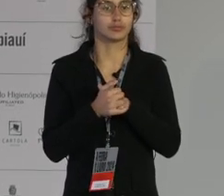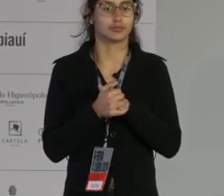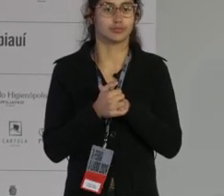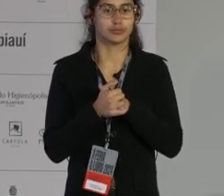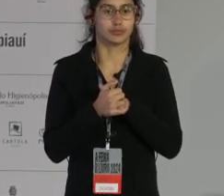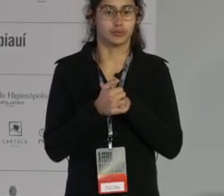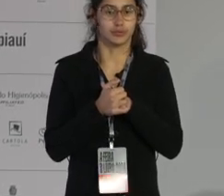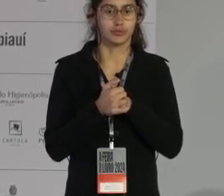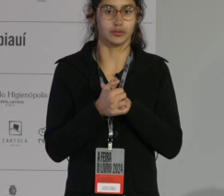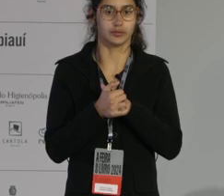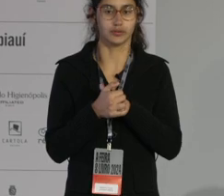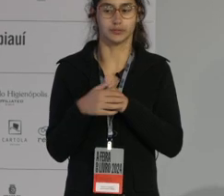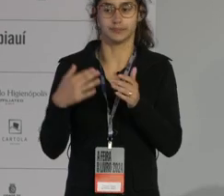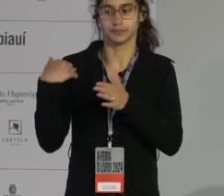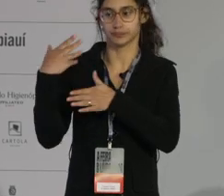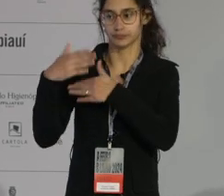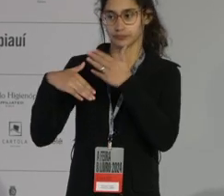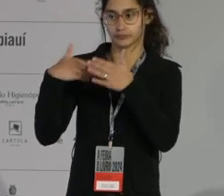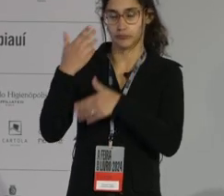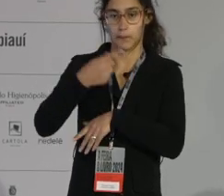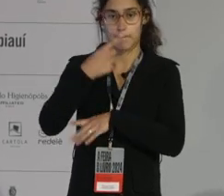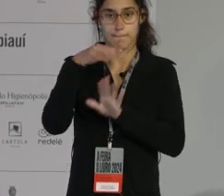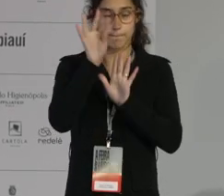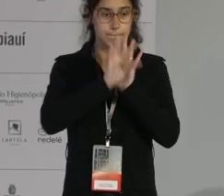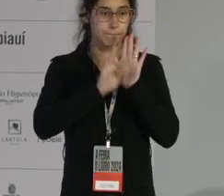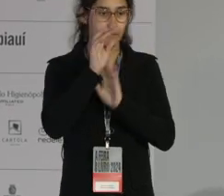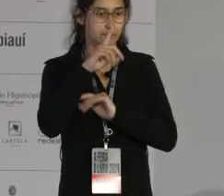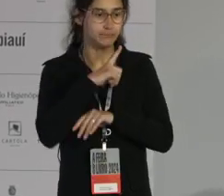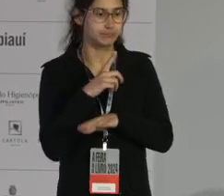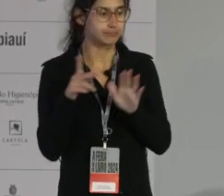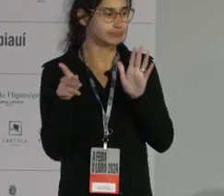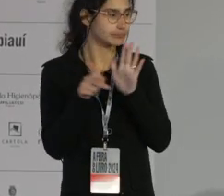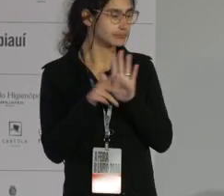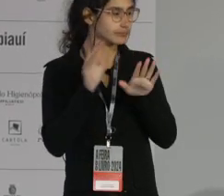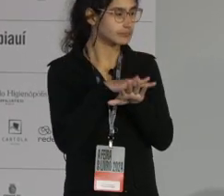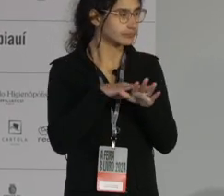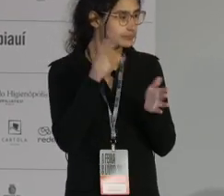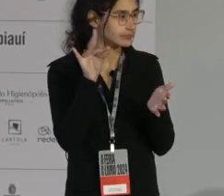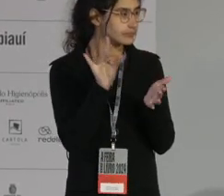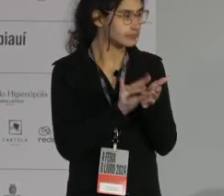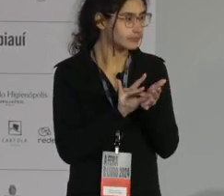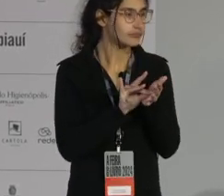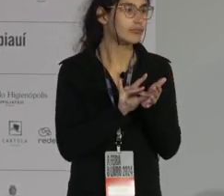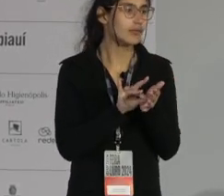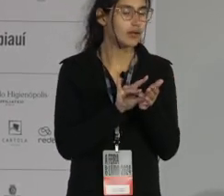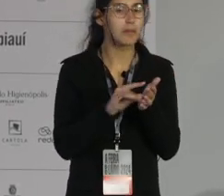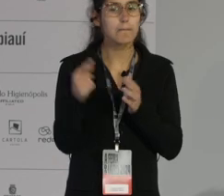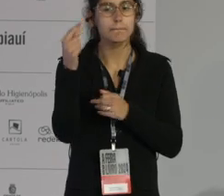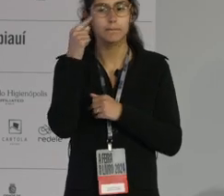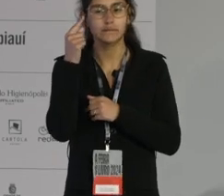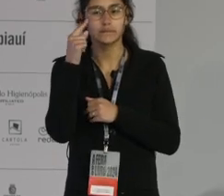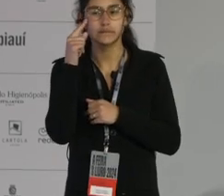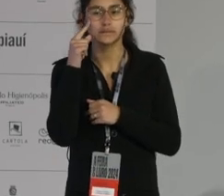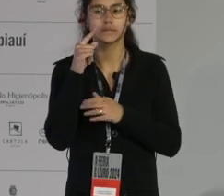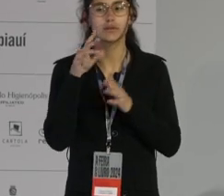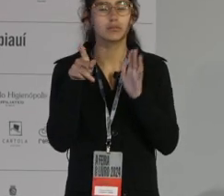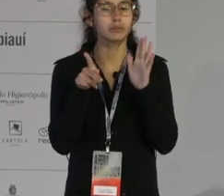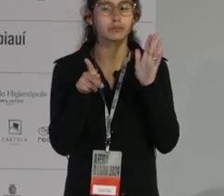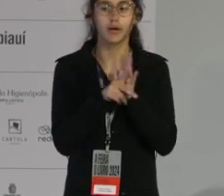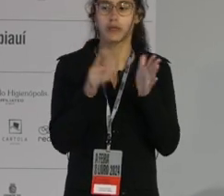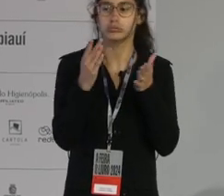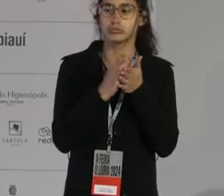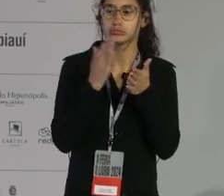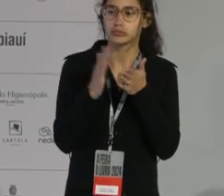Aos poucos. O primeiro texto assim, que eu tive em mãos, assim, que me fez realmente pensar numa concepção de um